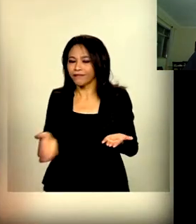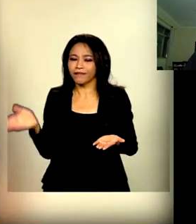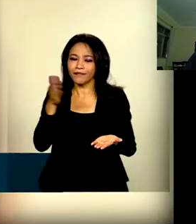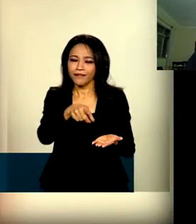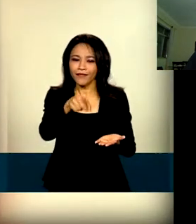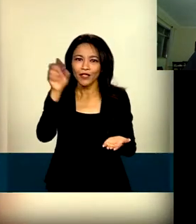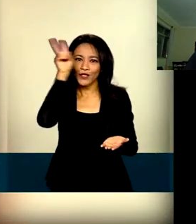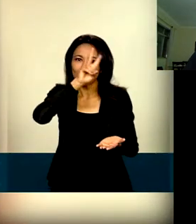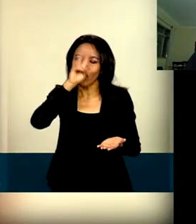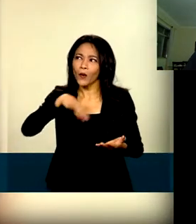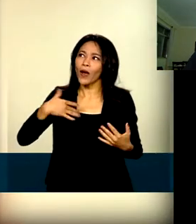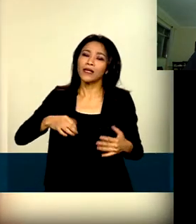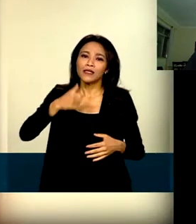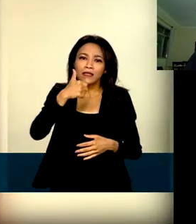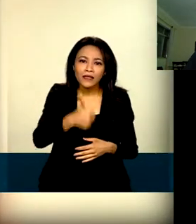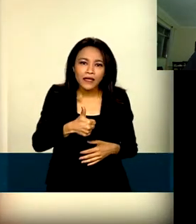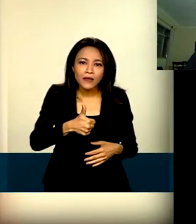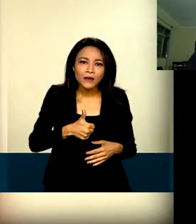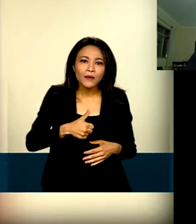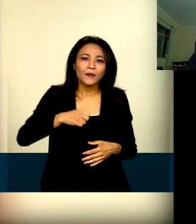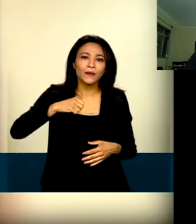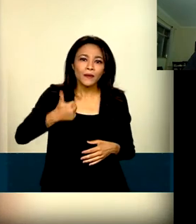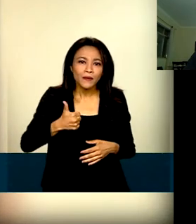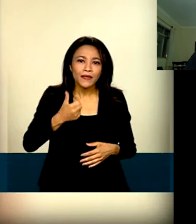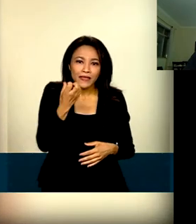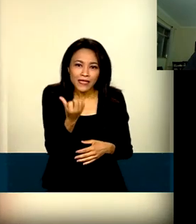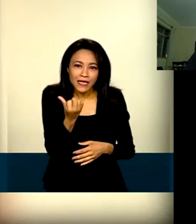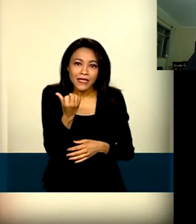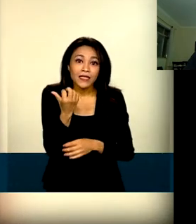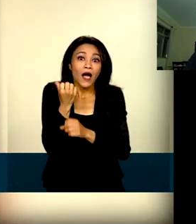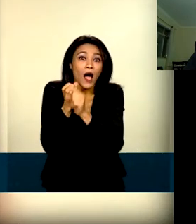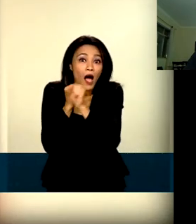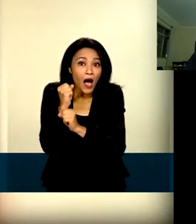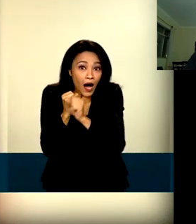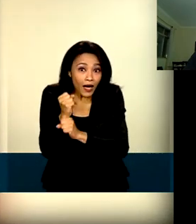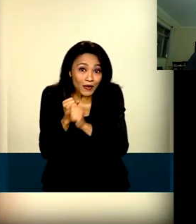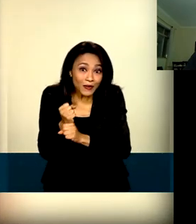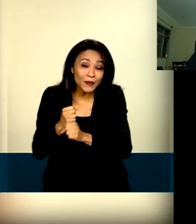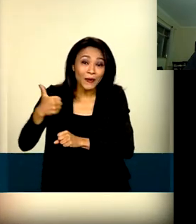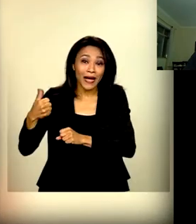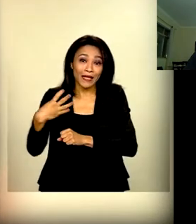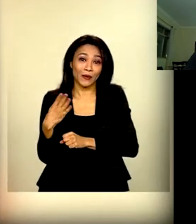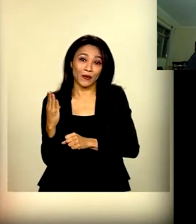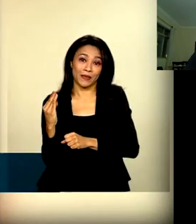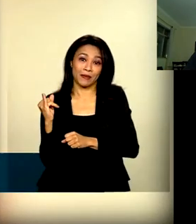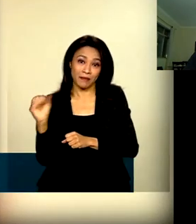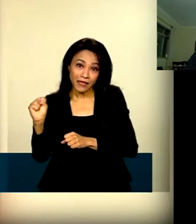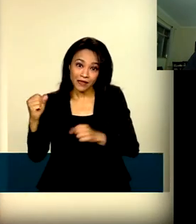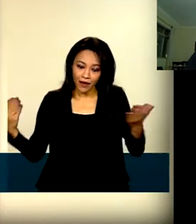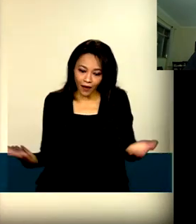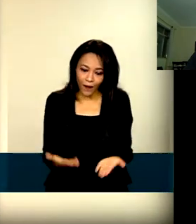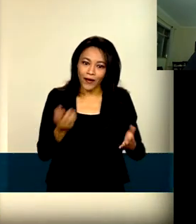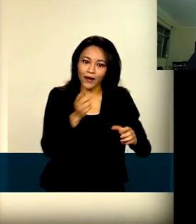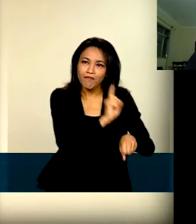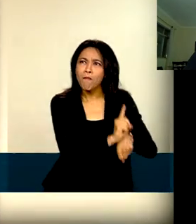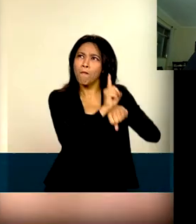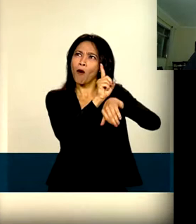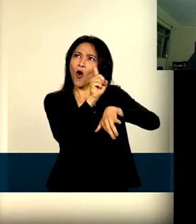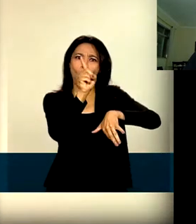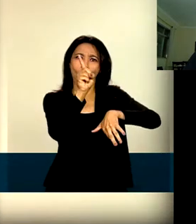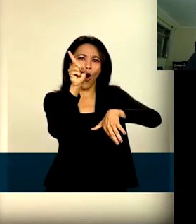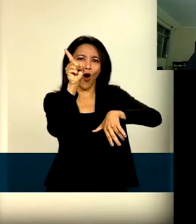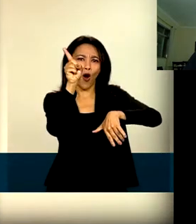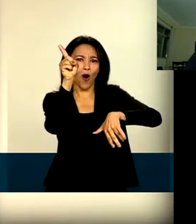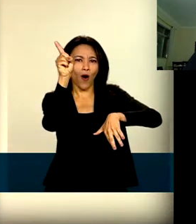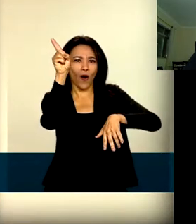116 anos depois do voo do 14 bis lá do Santos Dumont nós lançamos um foguete sobre orbital é daqueles que